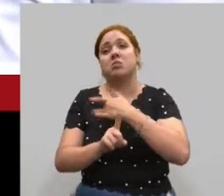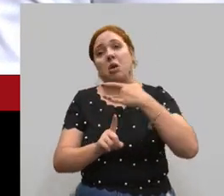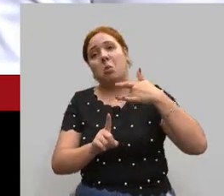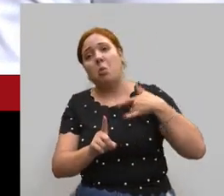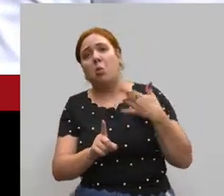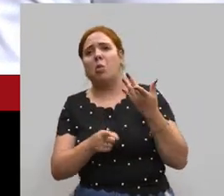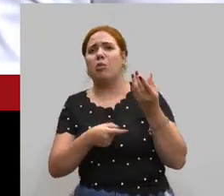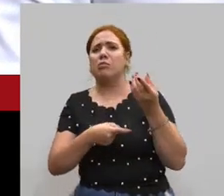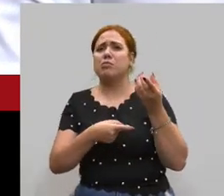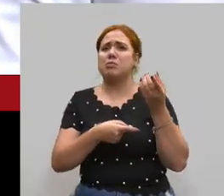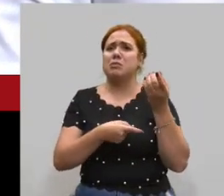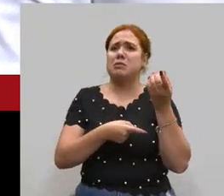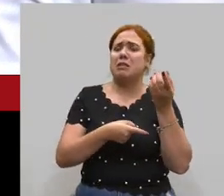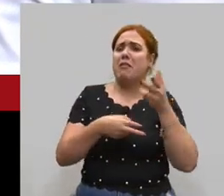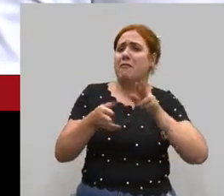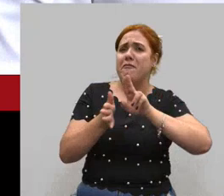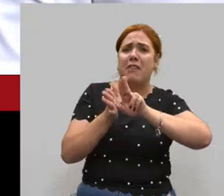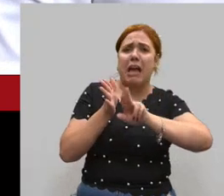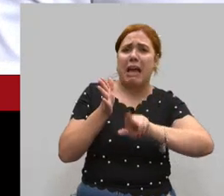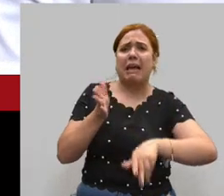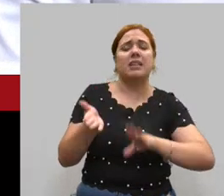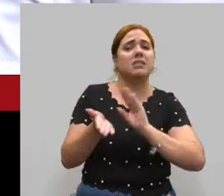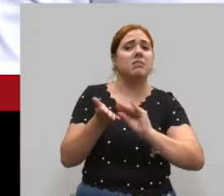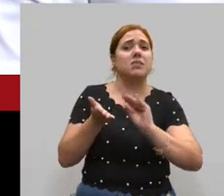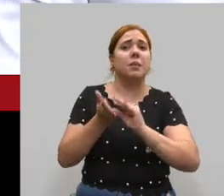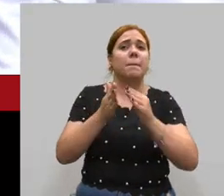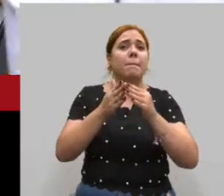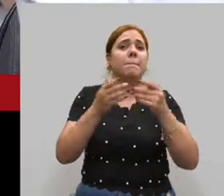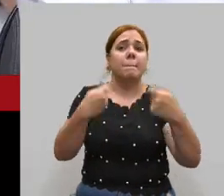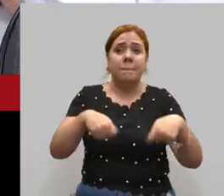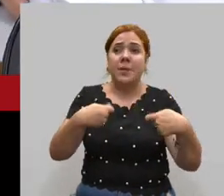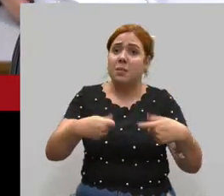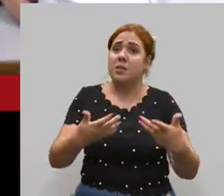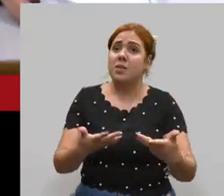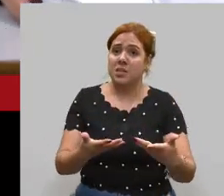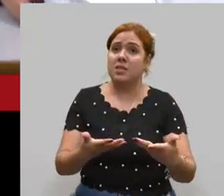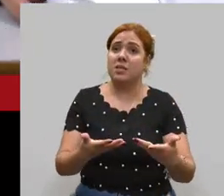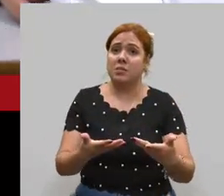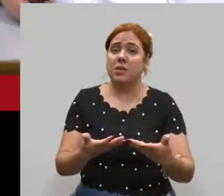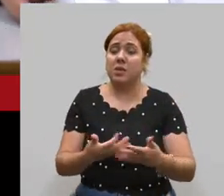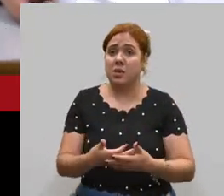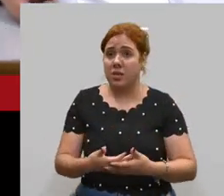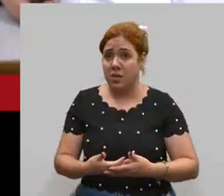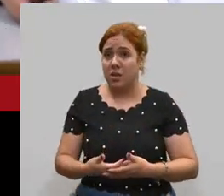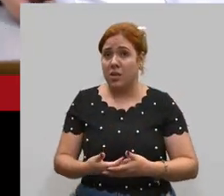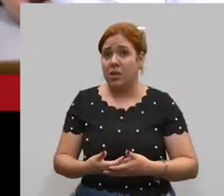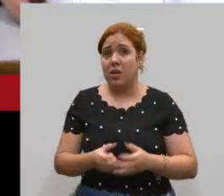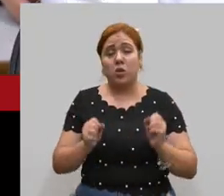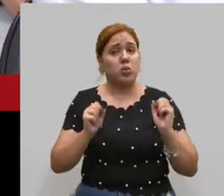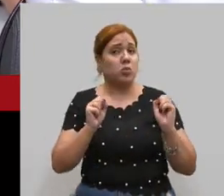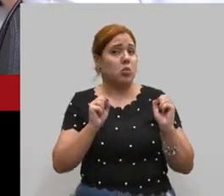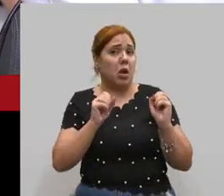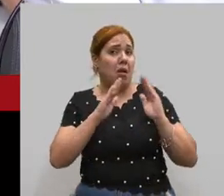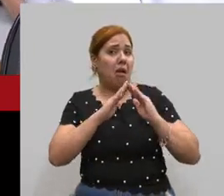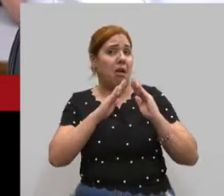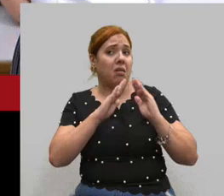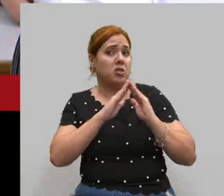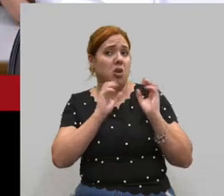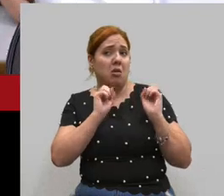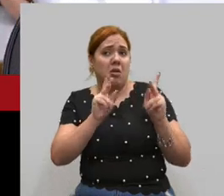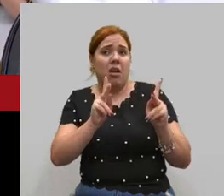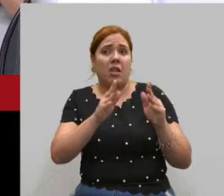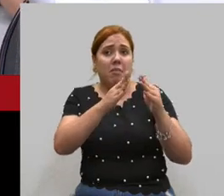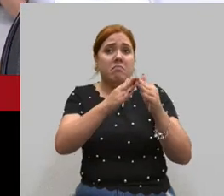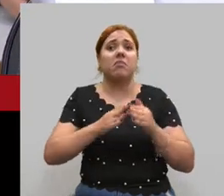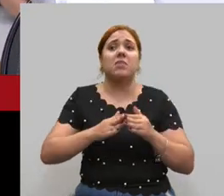só procura a secretaria de educação aquelas pessoas que estão precisando dos serviços públicos Se tiver tudo bem na casa da pessoa ela não vai procurar o serviço